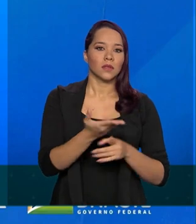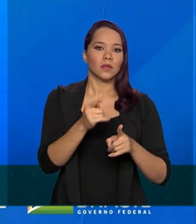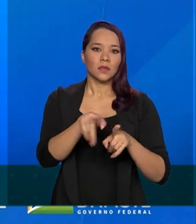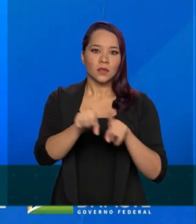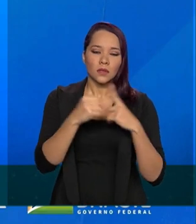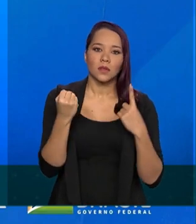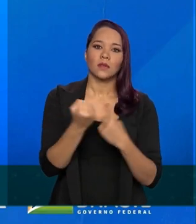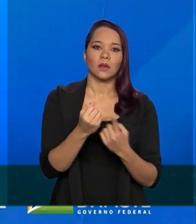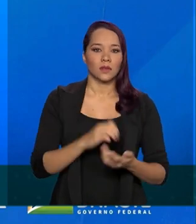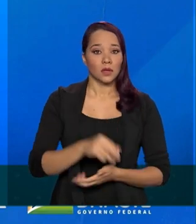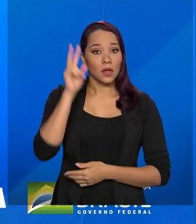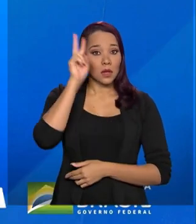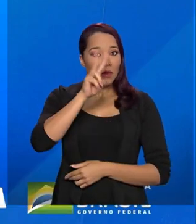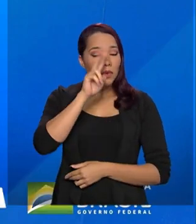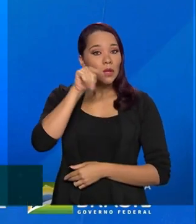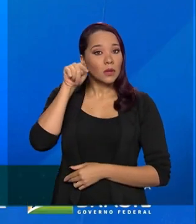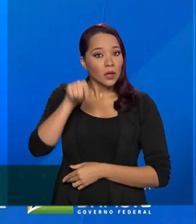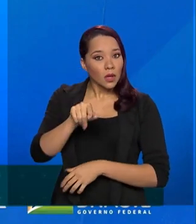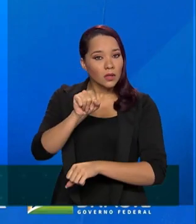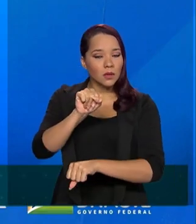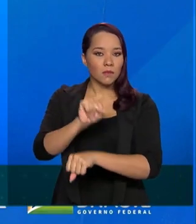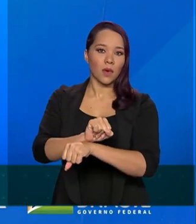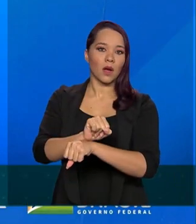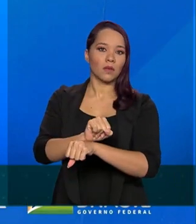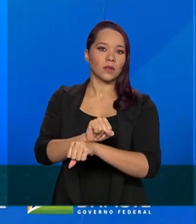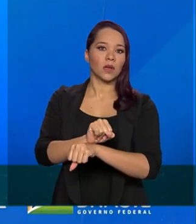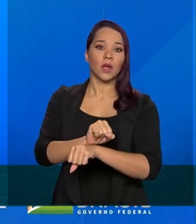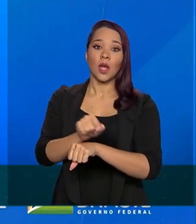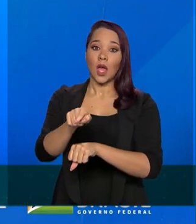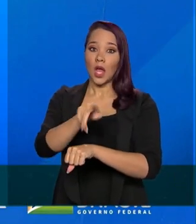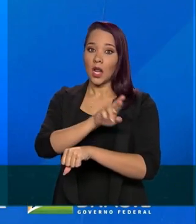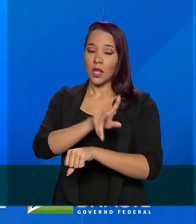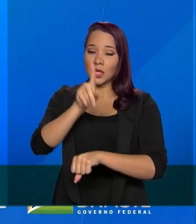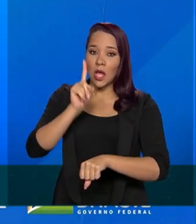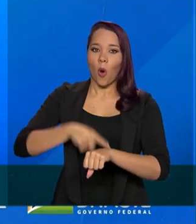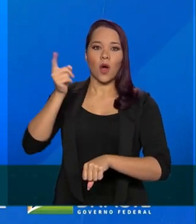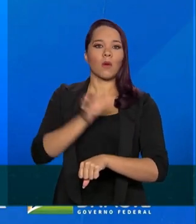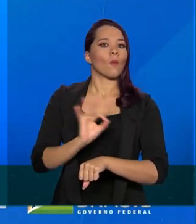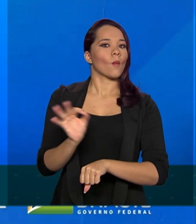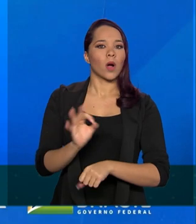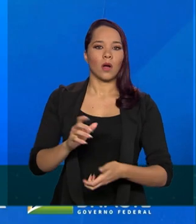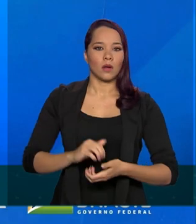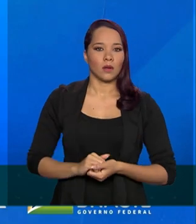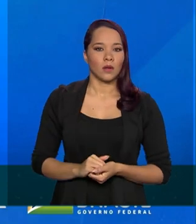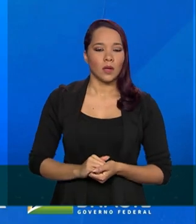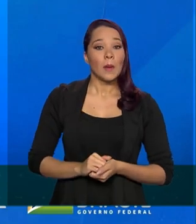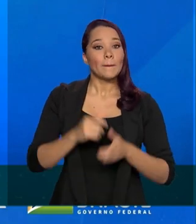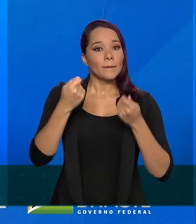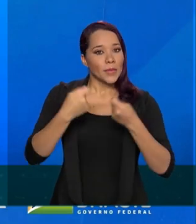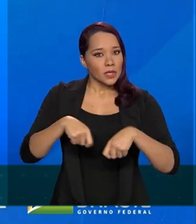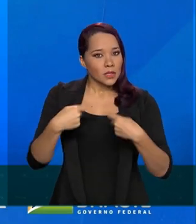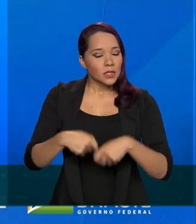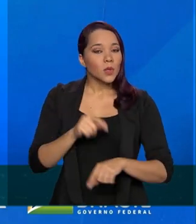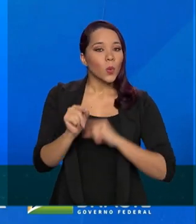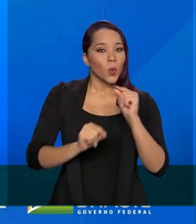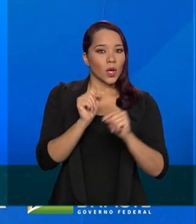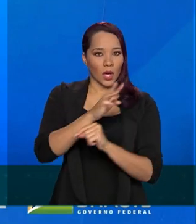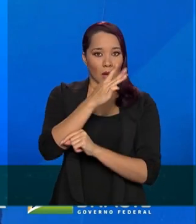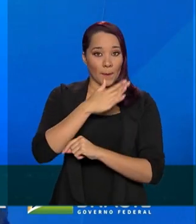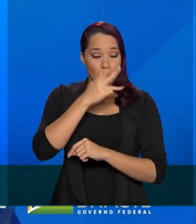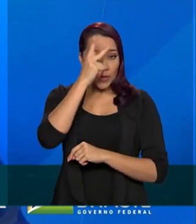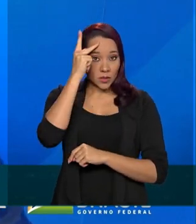lembrando que esta pausa não é automática. Há a necessidade das